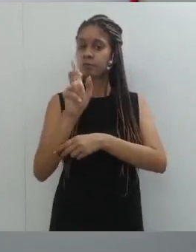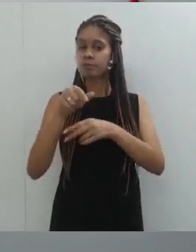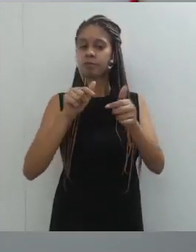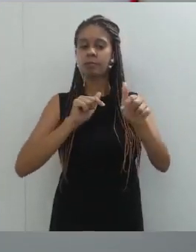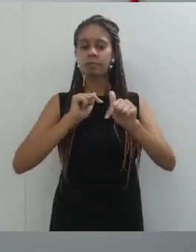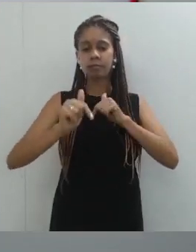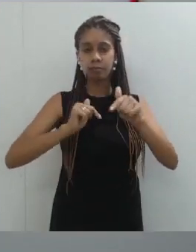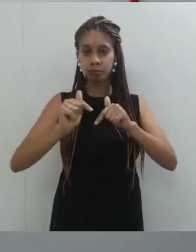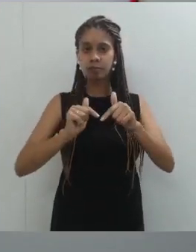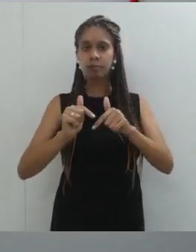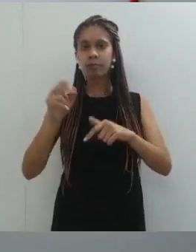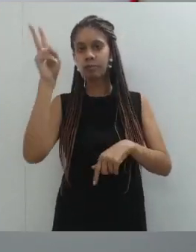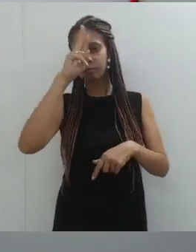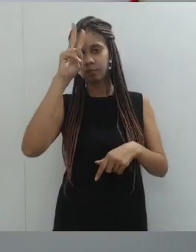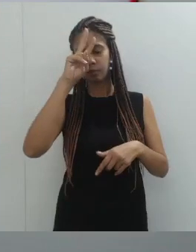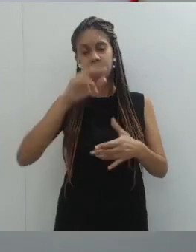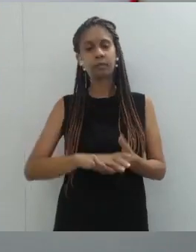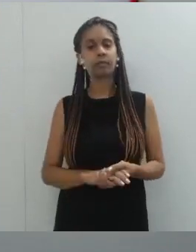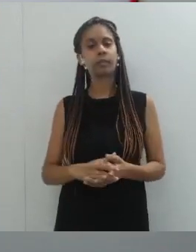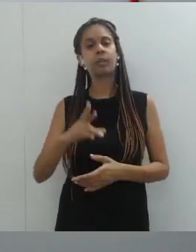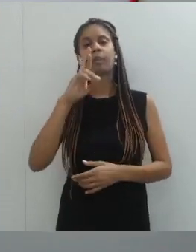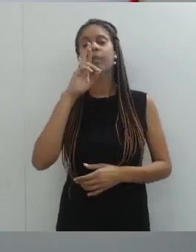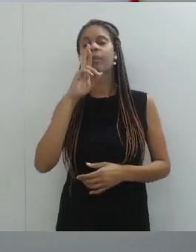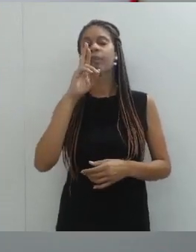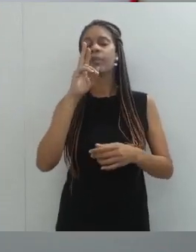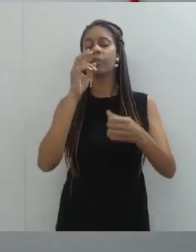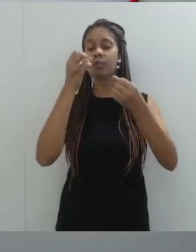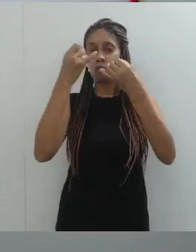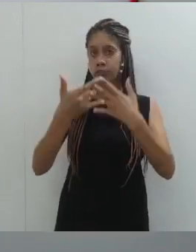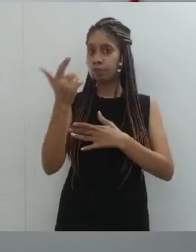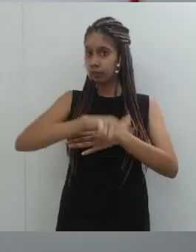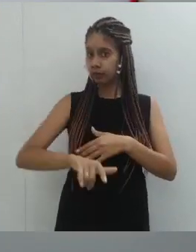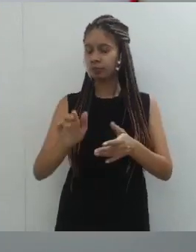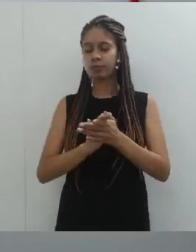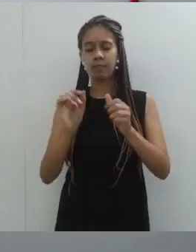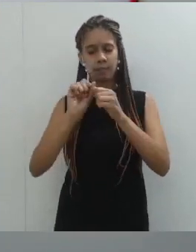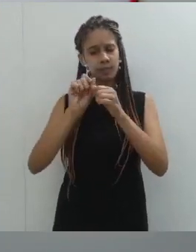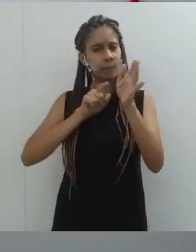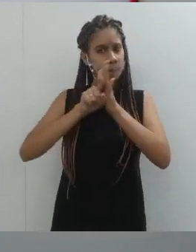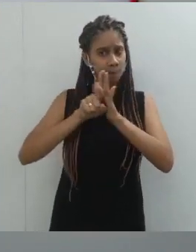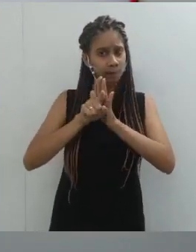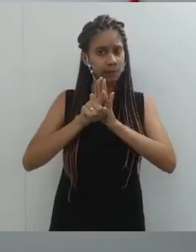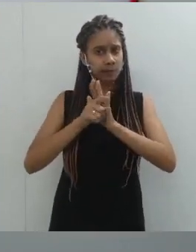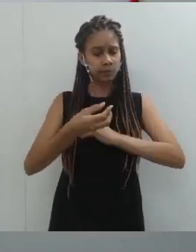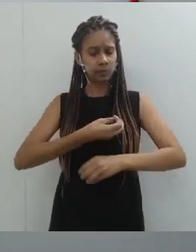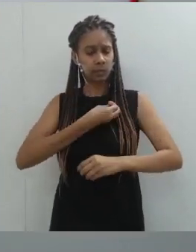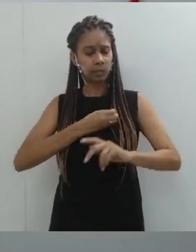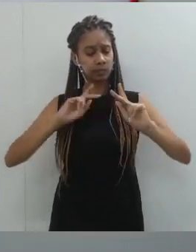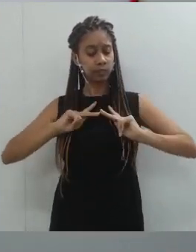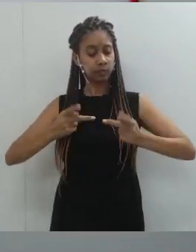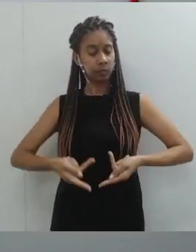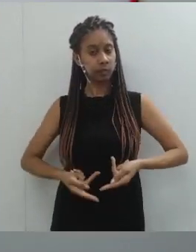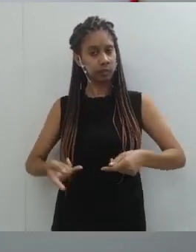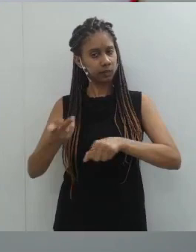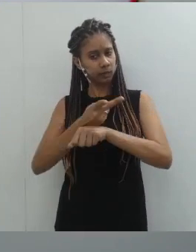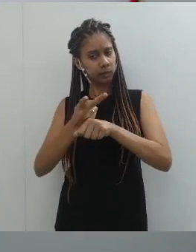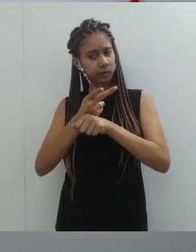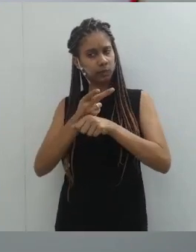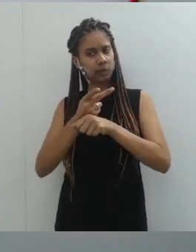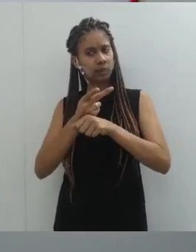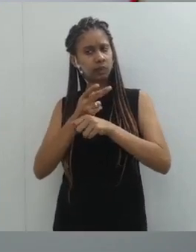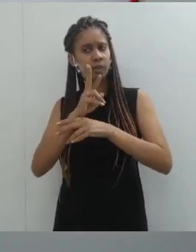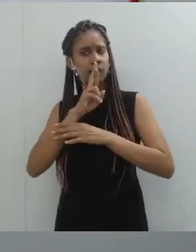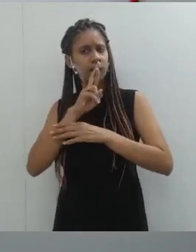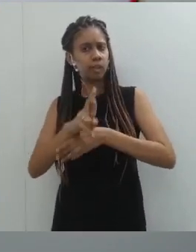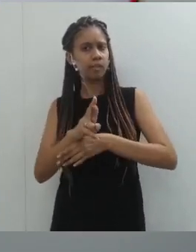trabalho do historiador. Vou repetir para você, tá? Fazer perguntas sobre a vida humana e buscar respostas para essas